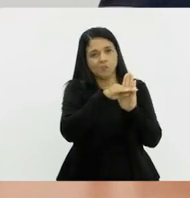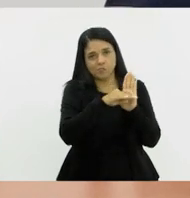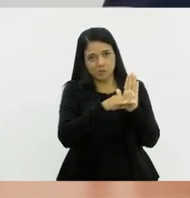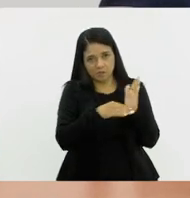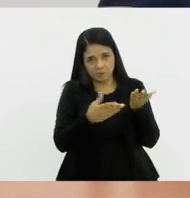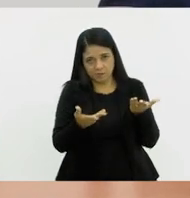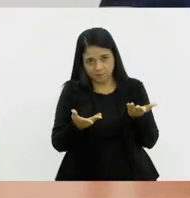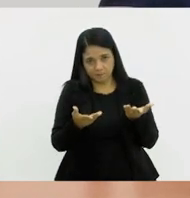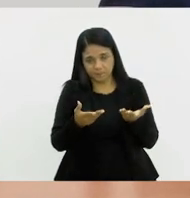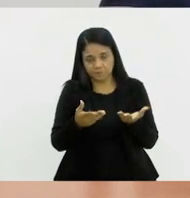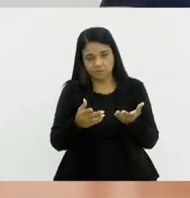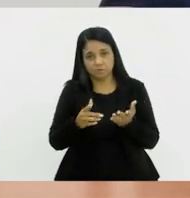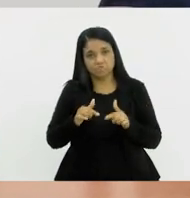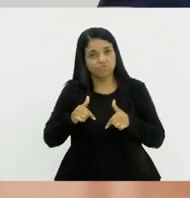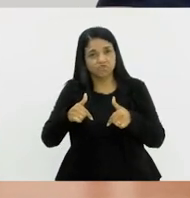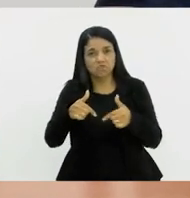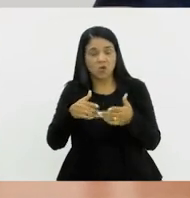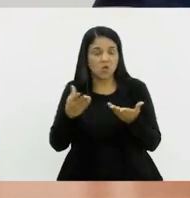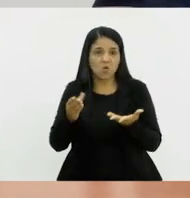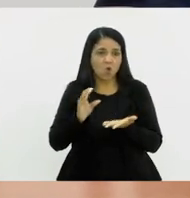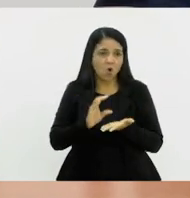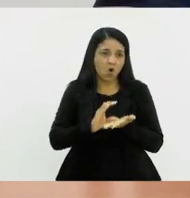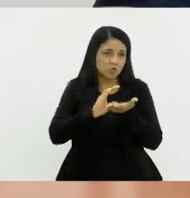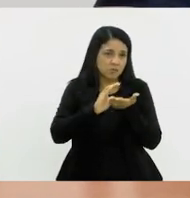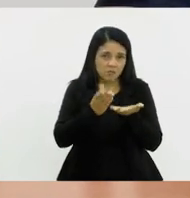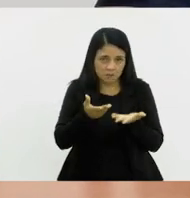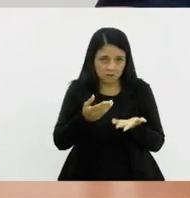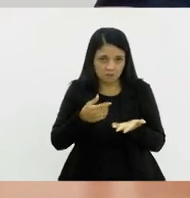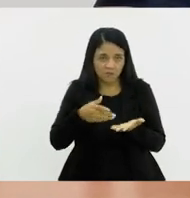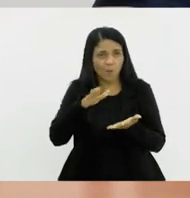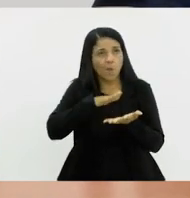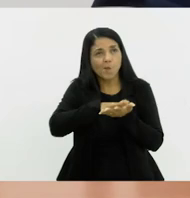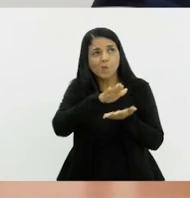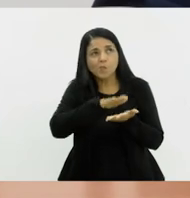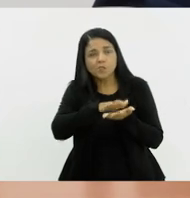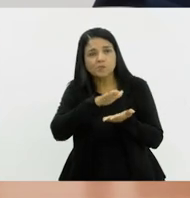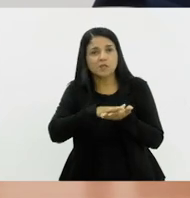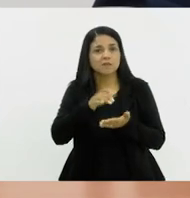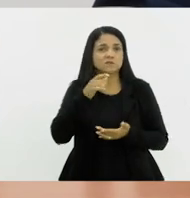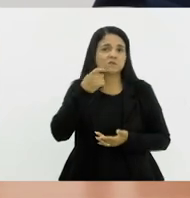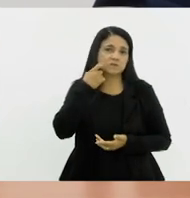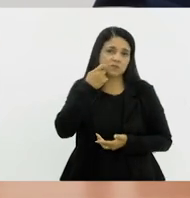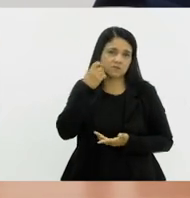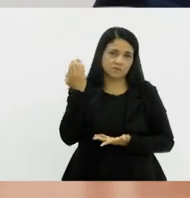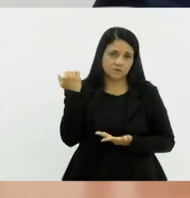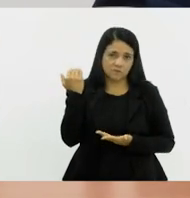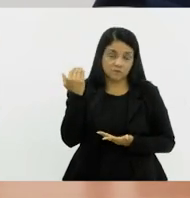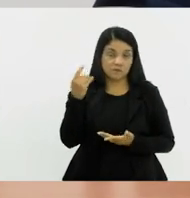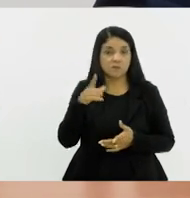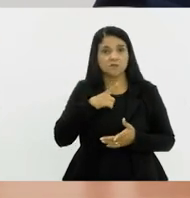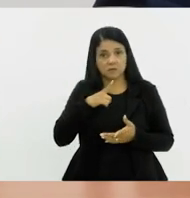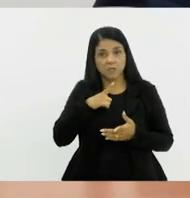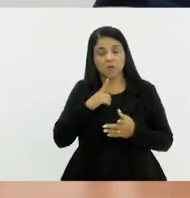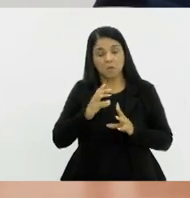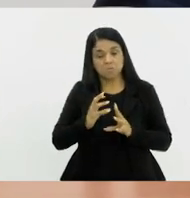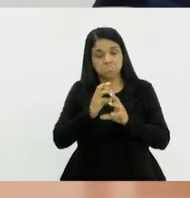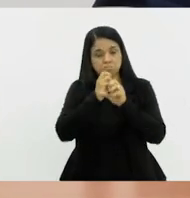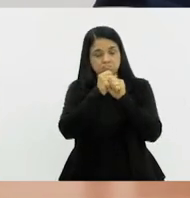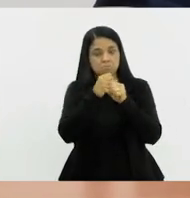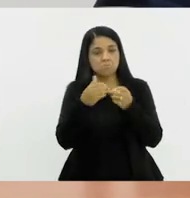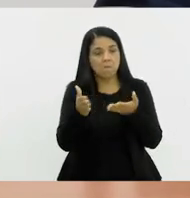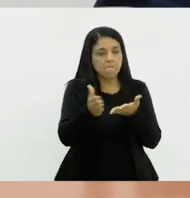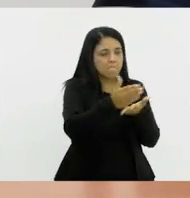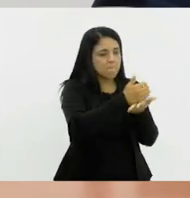tem um conselho ou uma comitê, quer dizer, foi publicado na sexta-feira, então talvez haja uma prestação de contas de como isso está